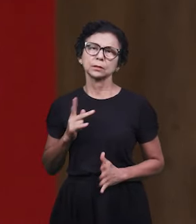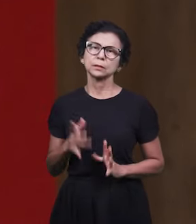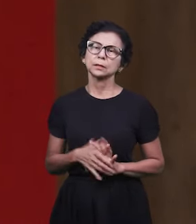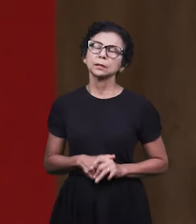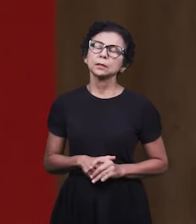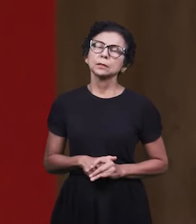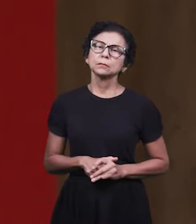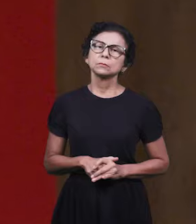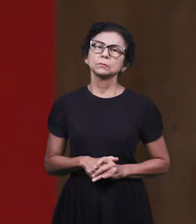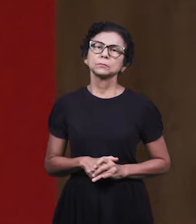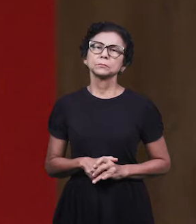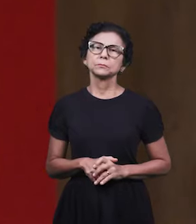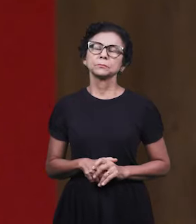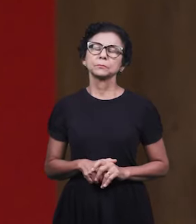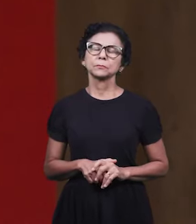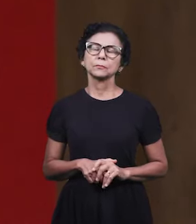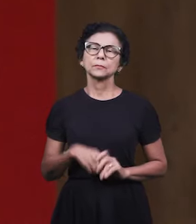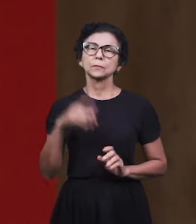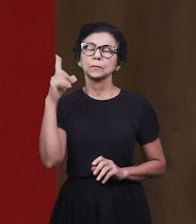há até nos crentes.